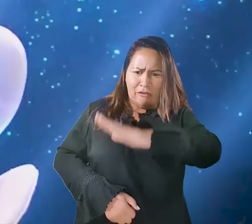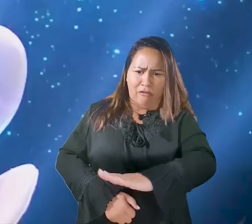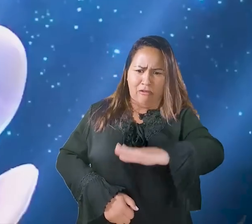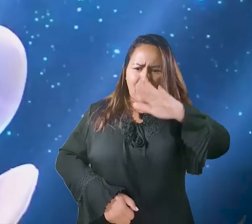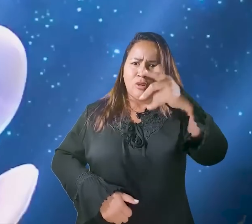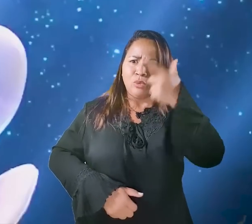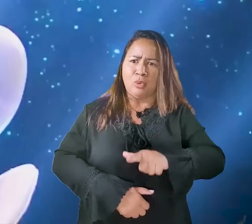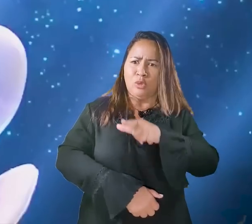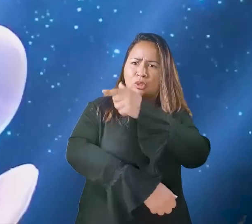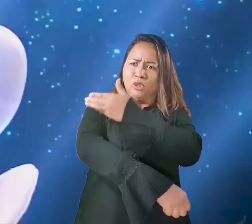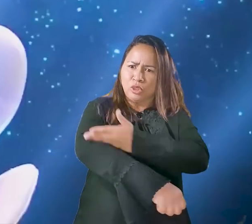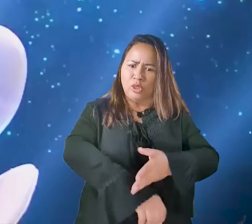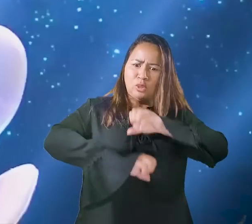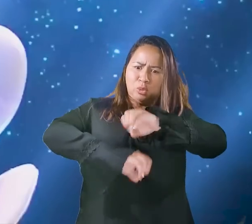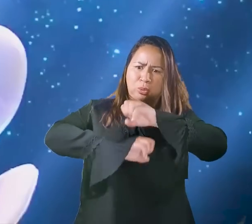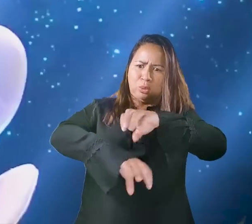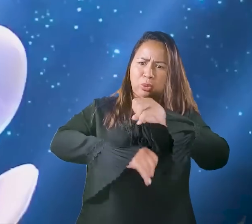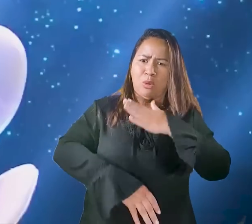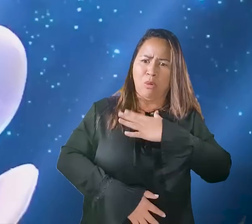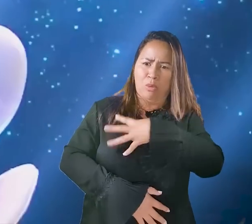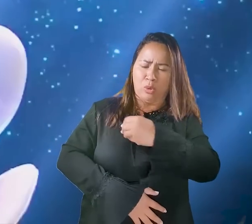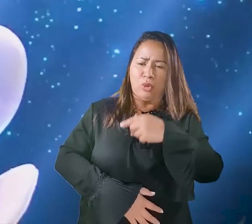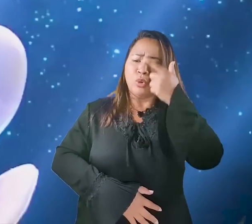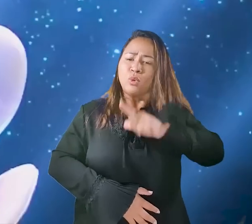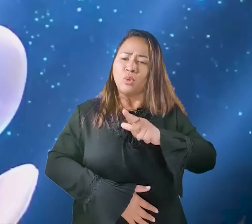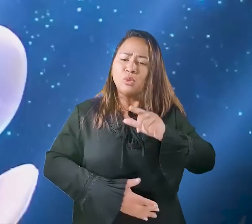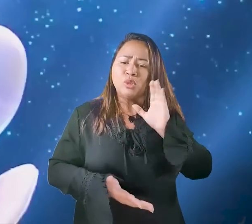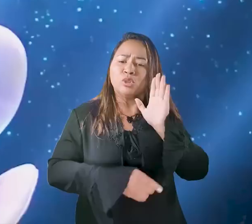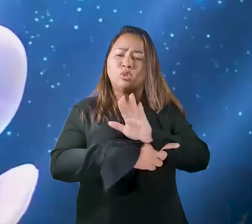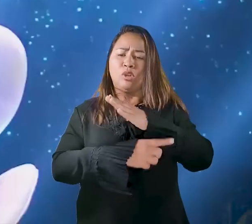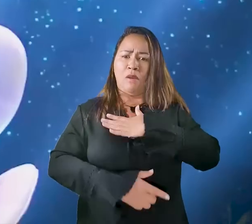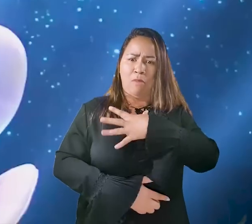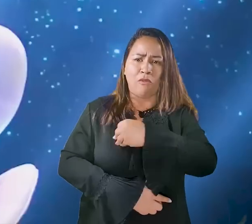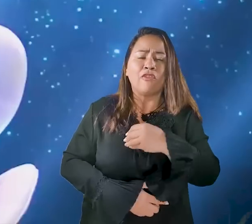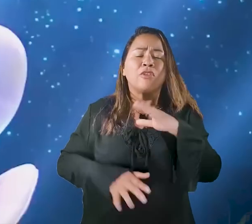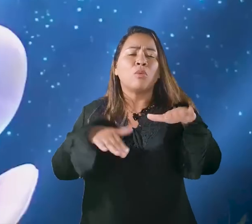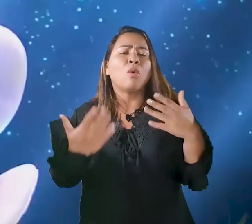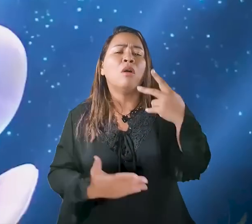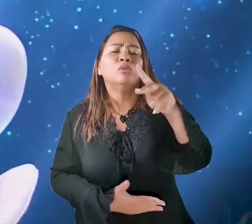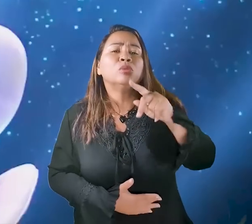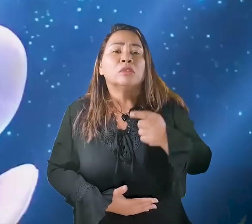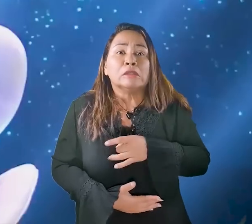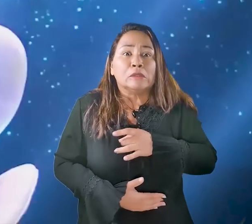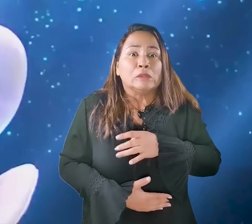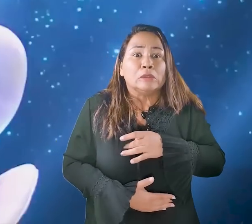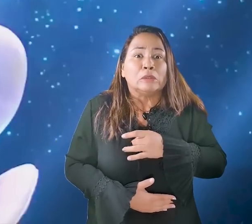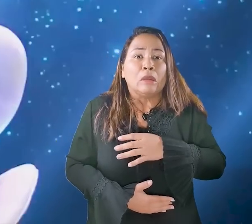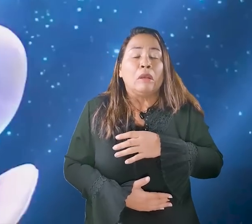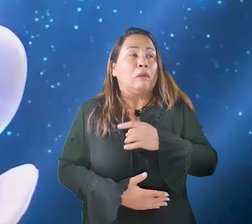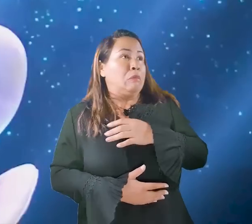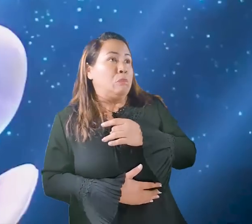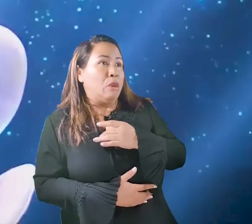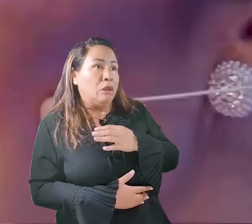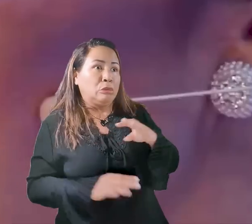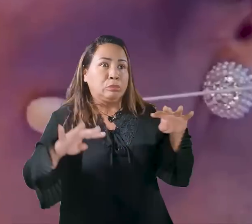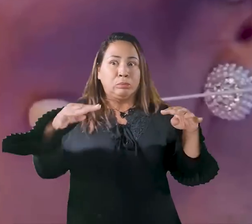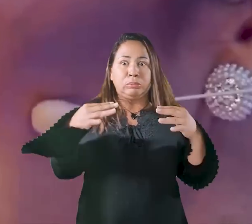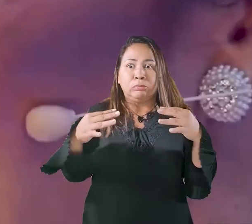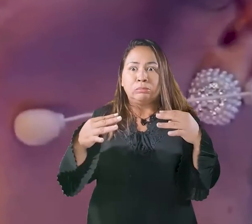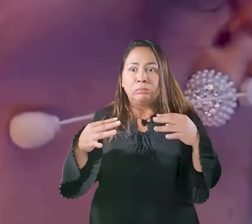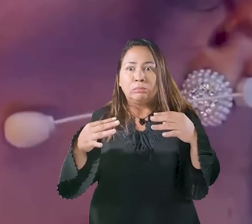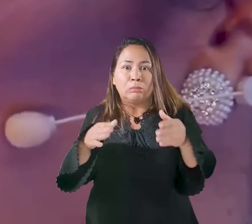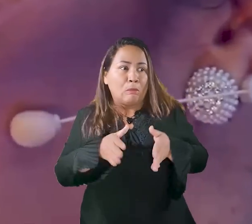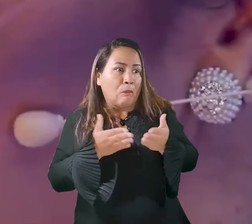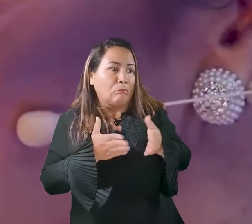meus filhos, medo de não conseguir sustentar os meus filhos. Qual é o teu medo? Medo, medo de não ser reconhecido, medo de não